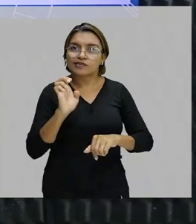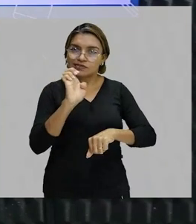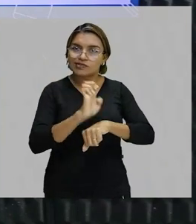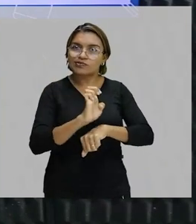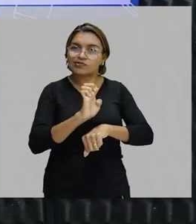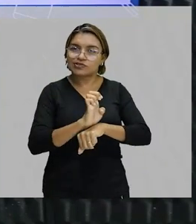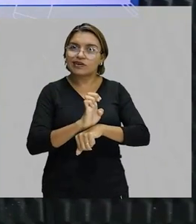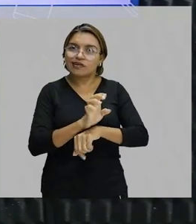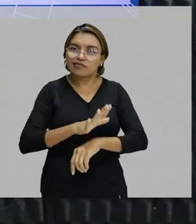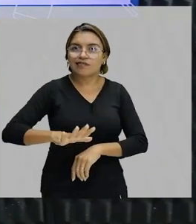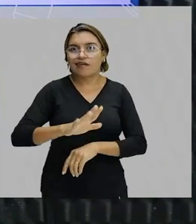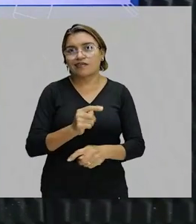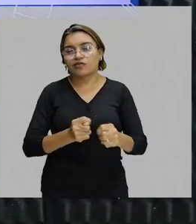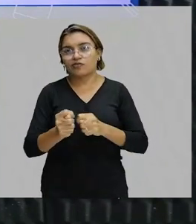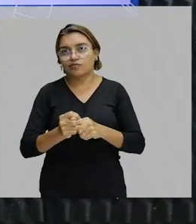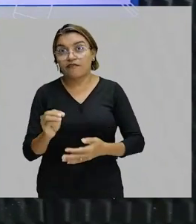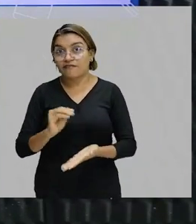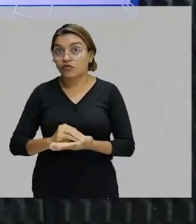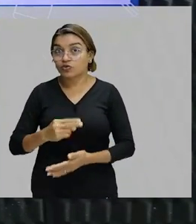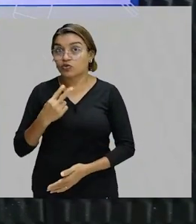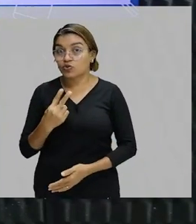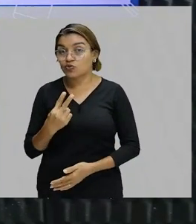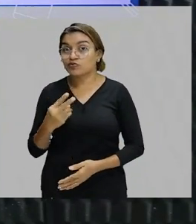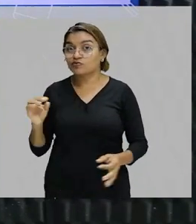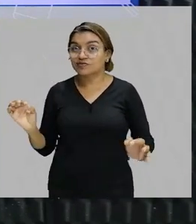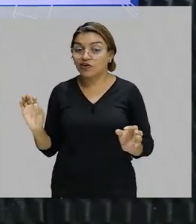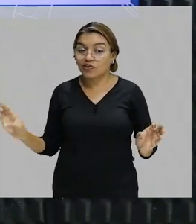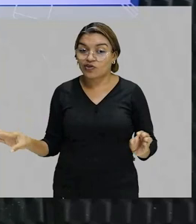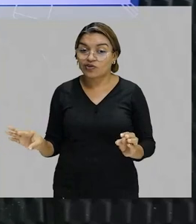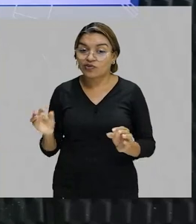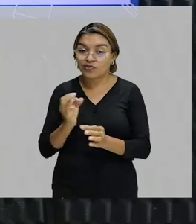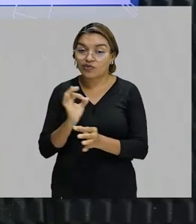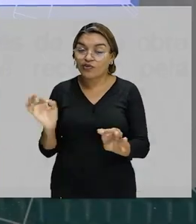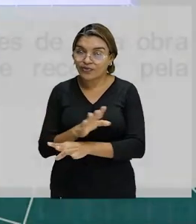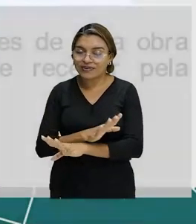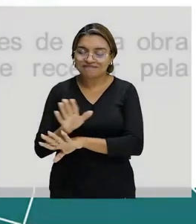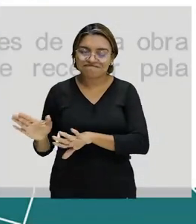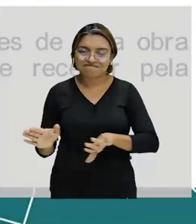estado na economia faltam dois pra gente poder fechar vamos lá